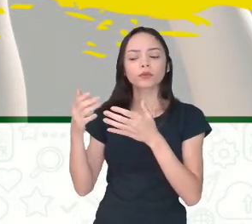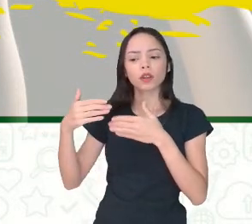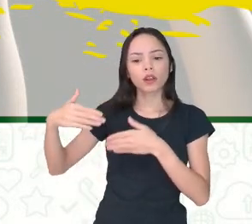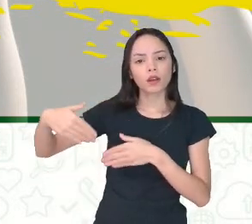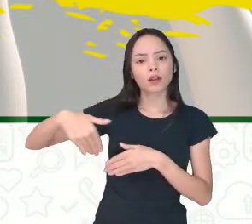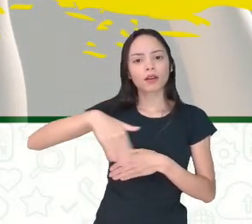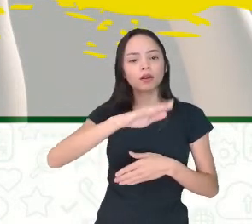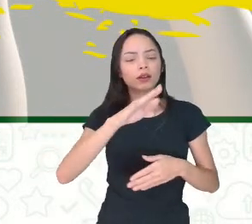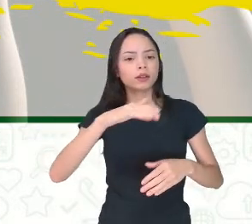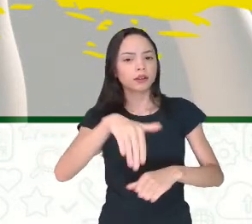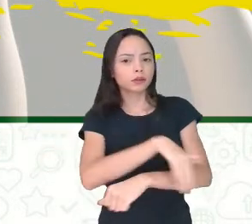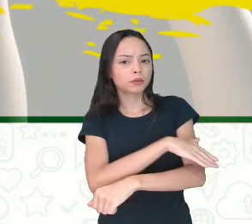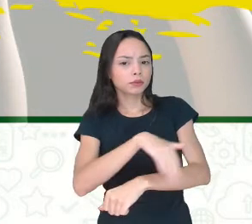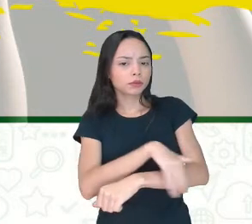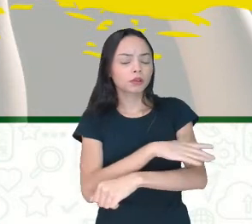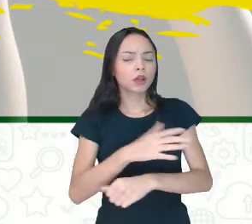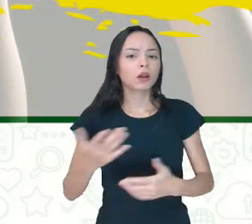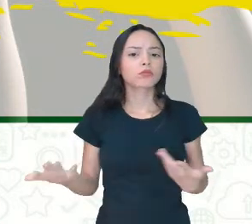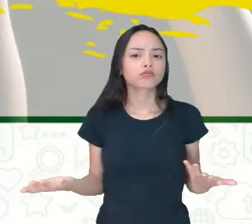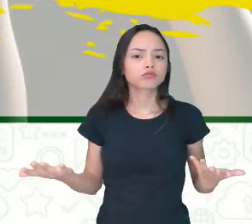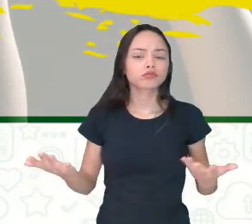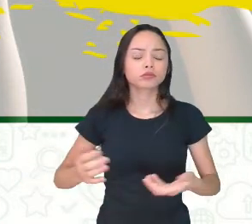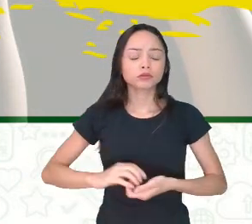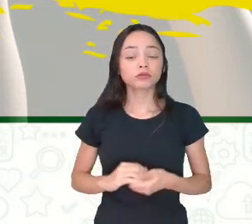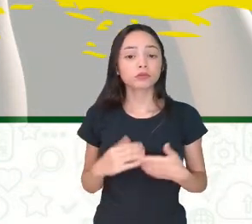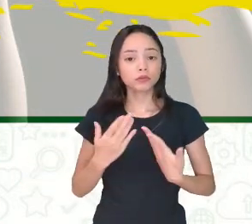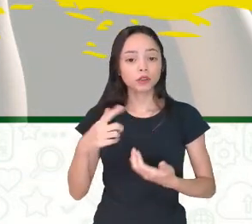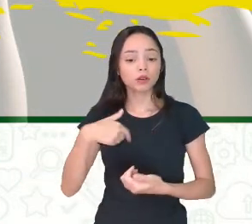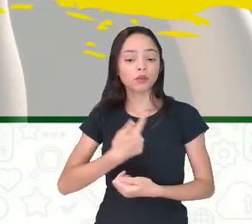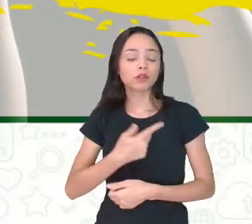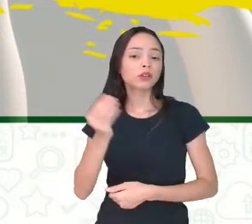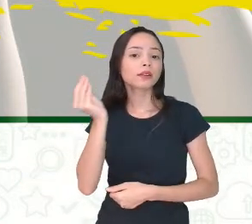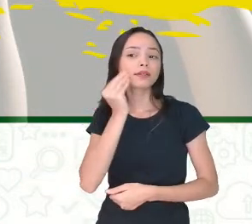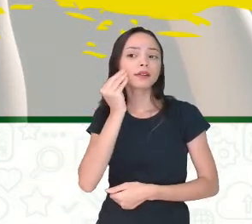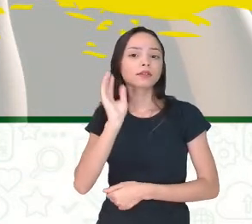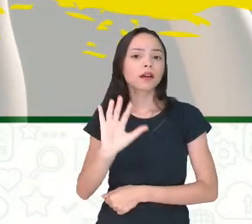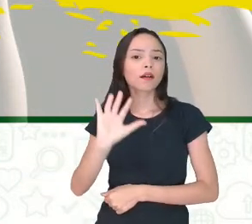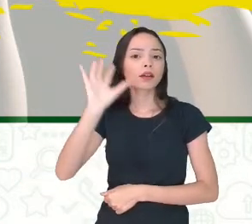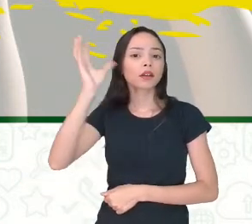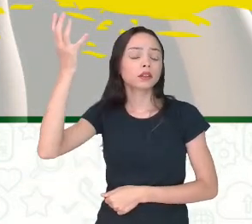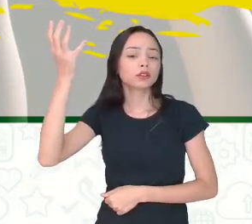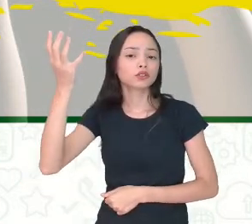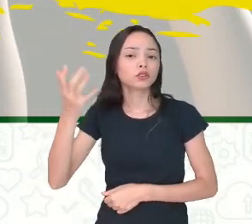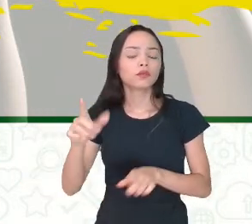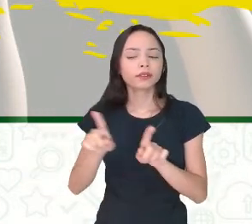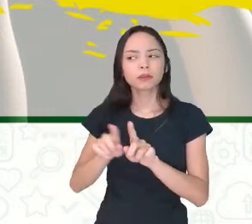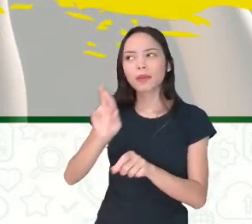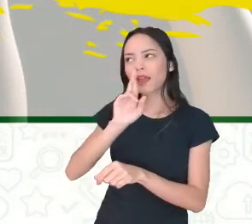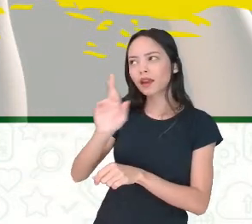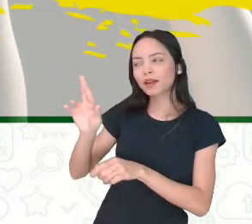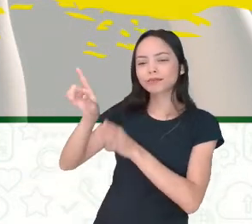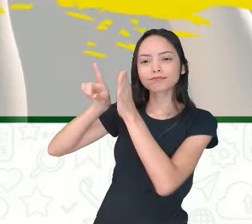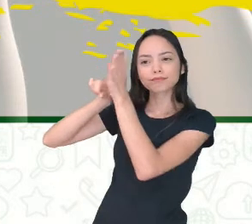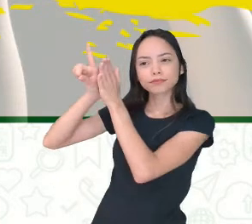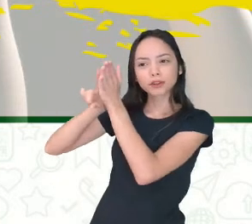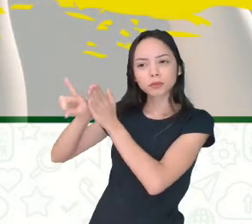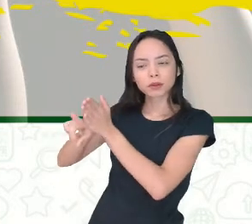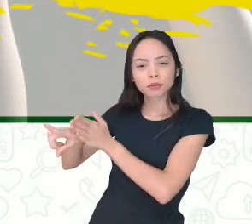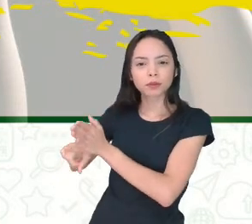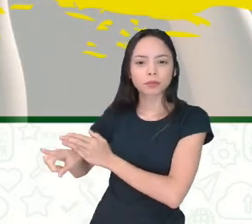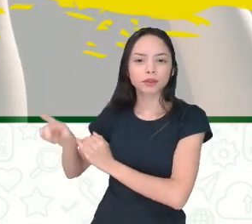para protestar. Então, a gente vai tentar resolver e responder